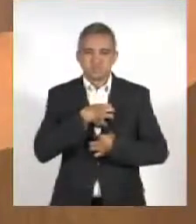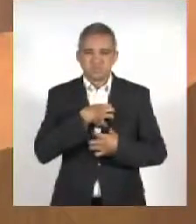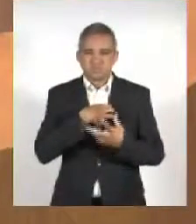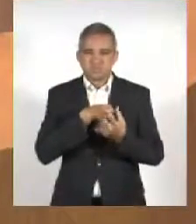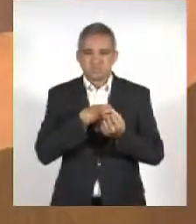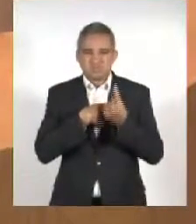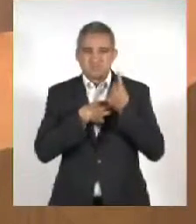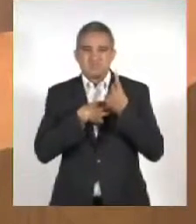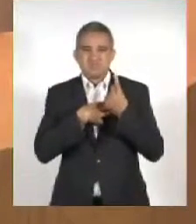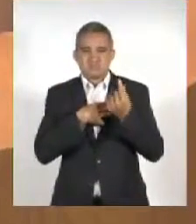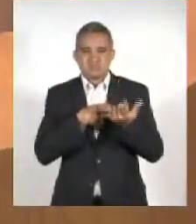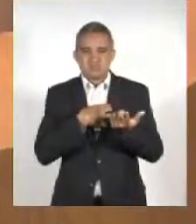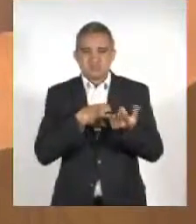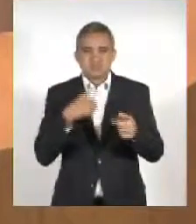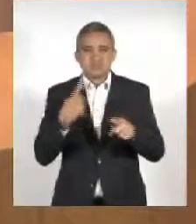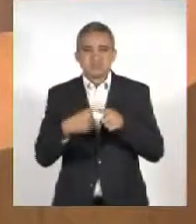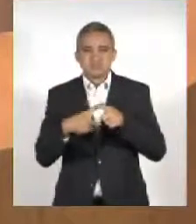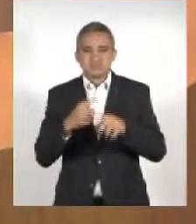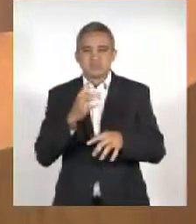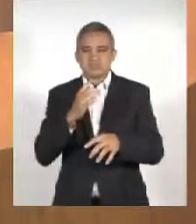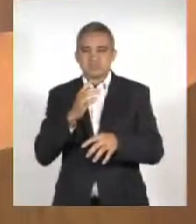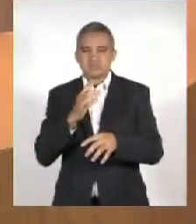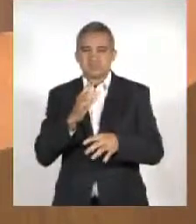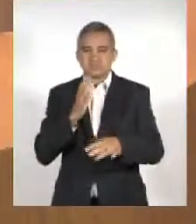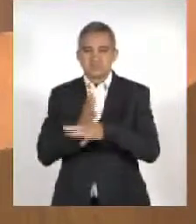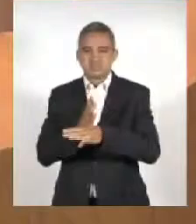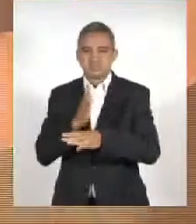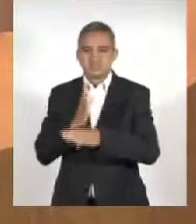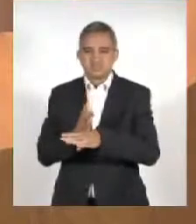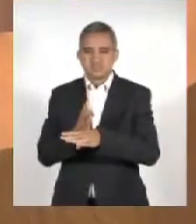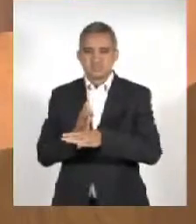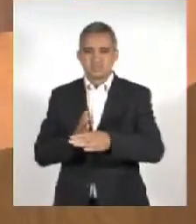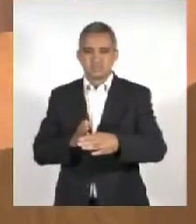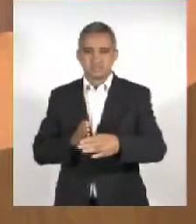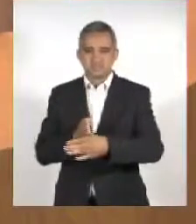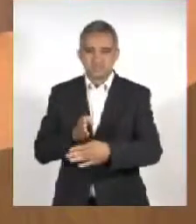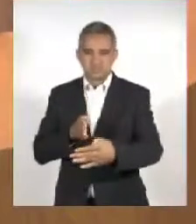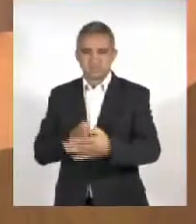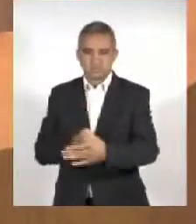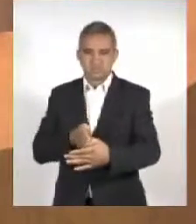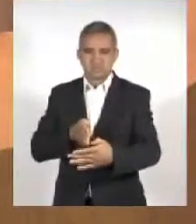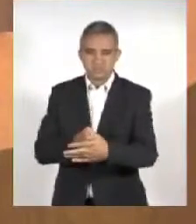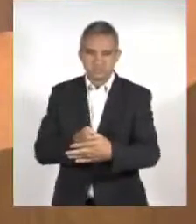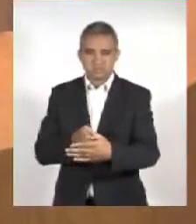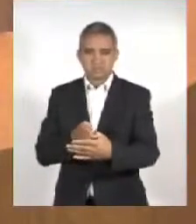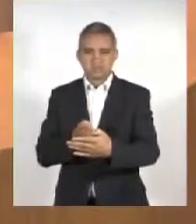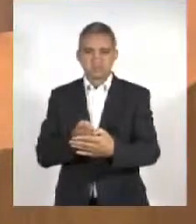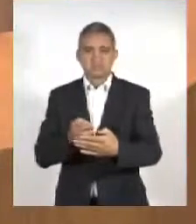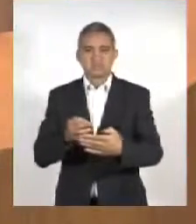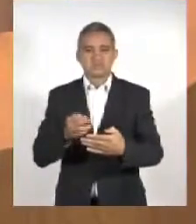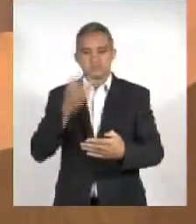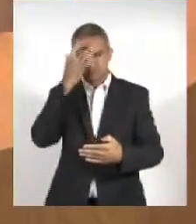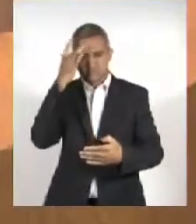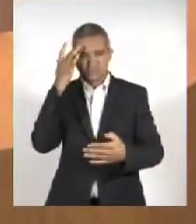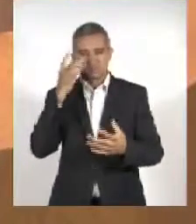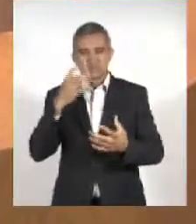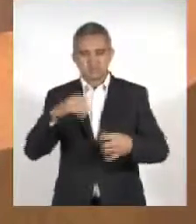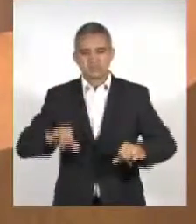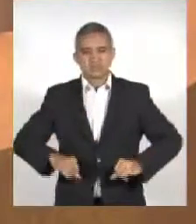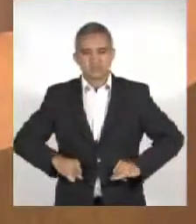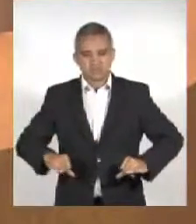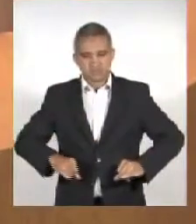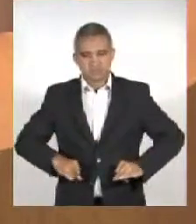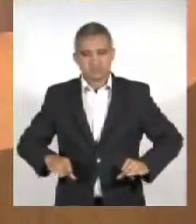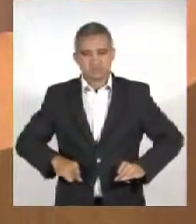os obstáculos que são enfrentados no dia a dia pelas pessoas com deficiência. E, senhoras e